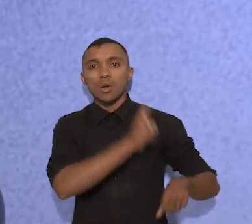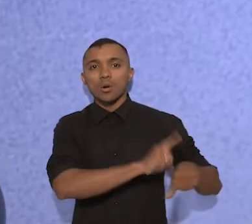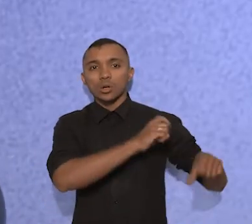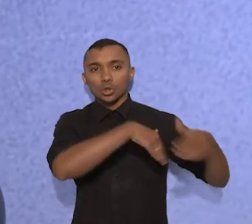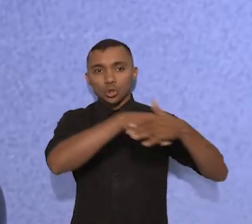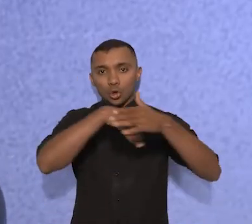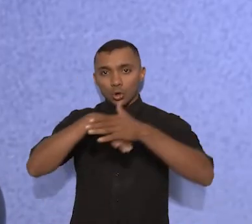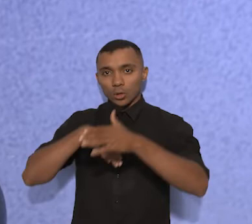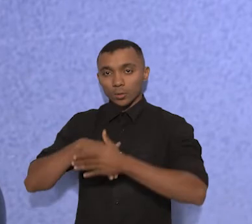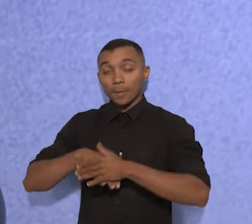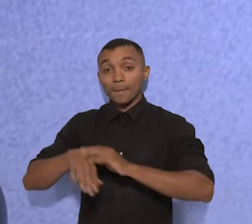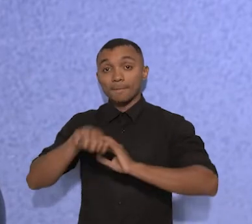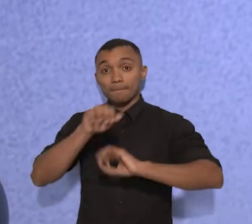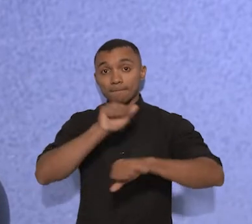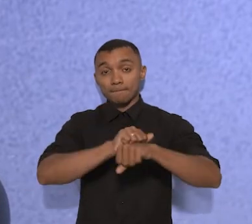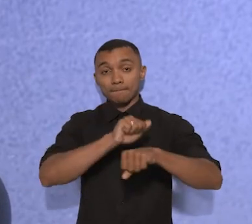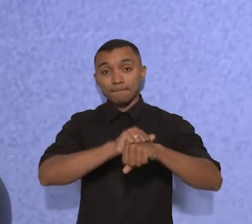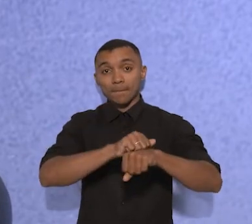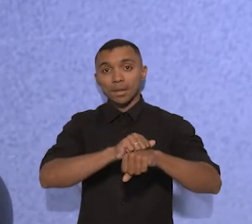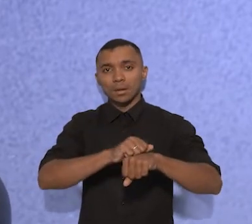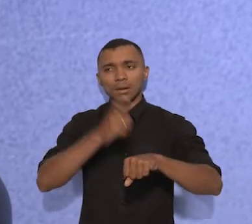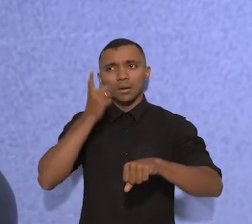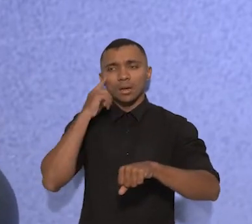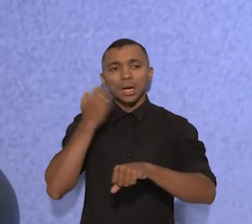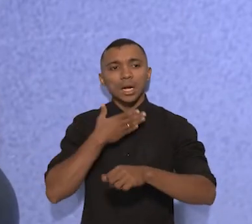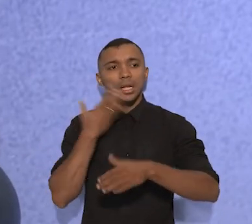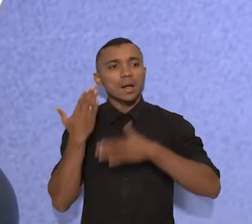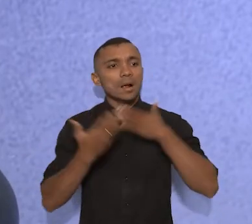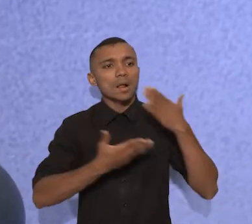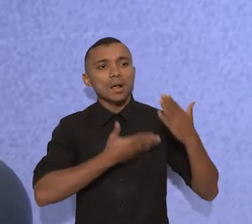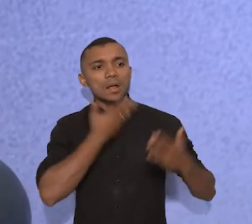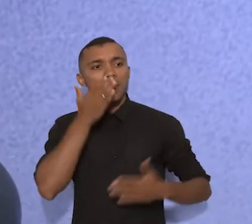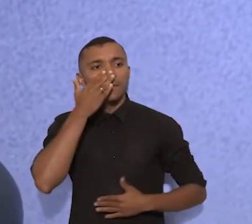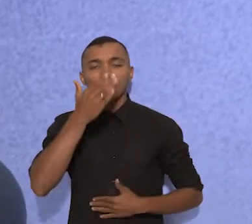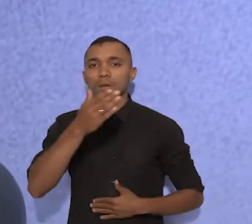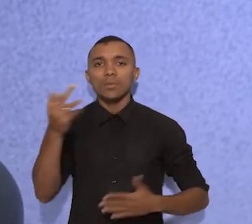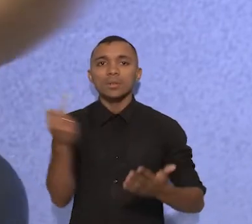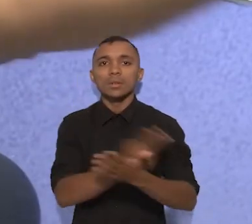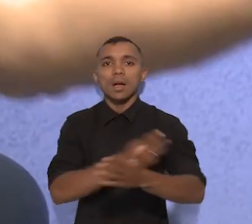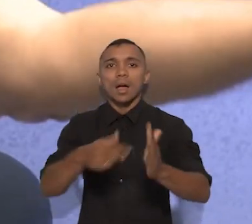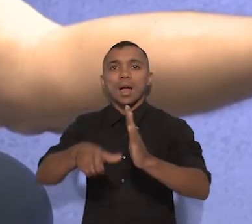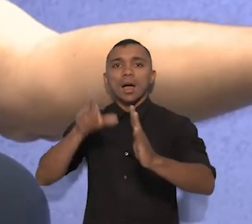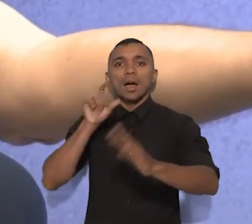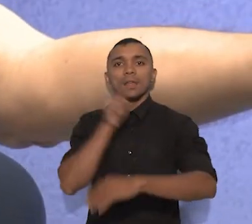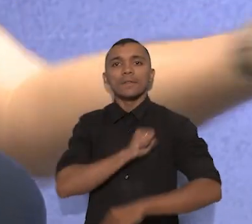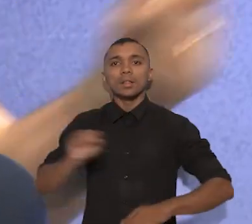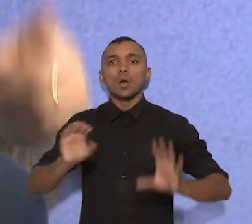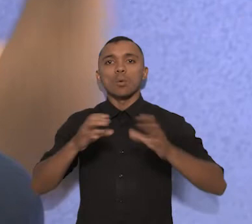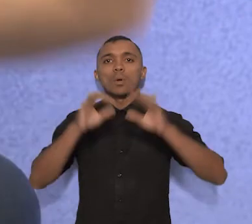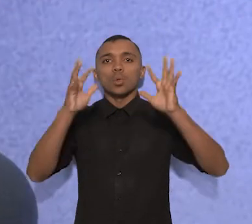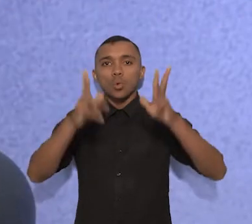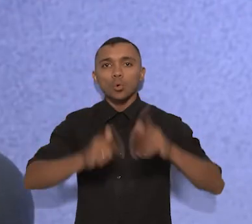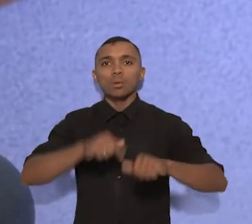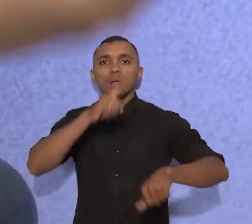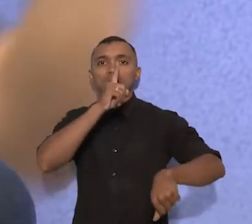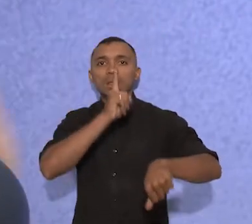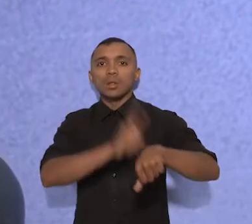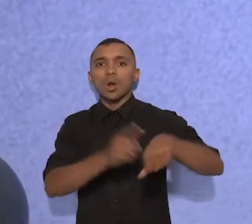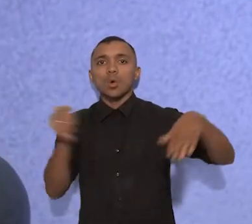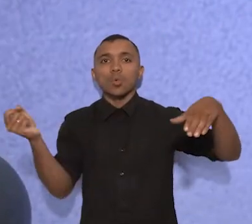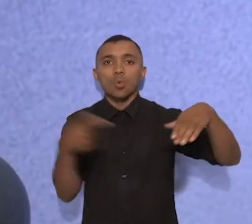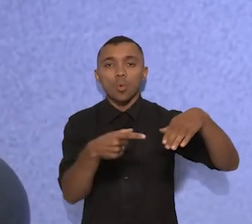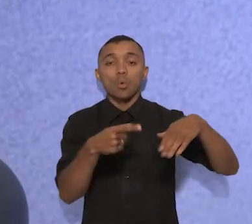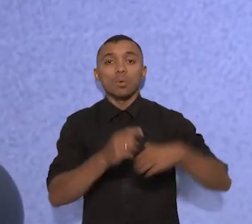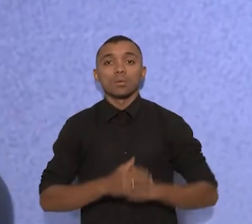Tinga estava jogando, muitas vezes você procurava o Pikachu lá na frente e ele estava lá atrás defendendo e o Tinga atacando. O Tinga sumiu. Às vezes até na ponta